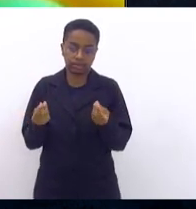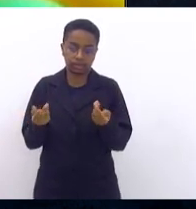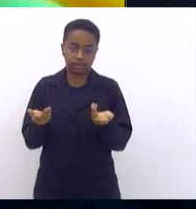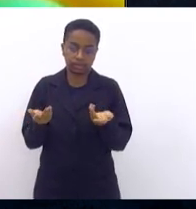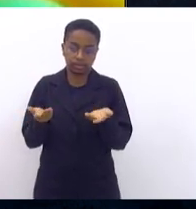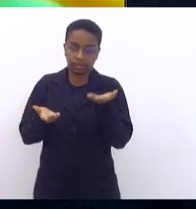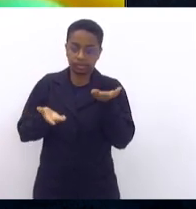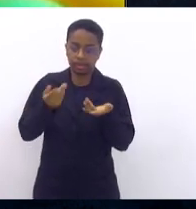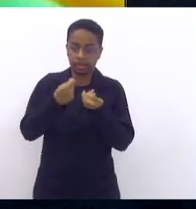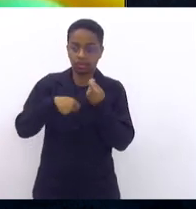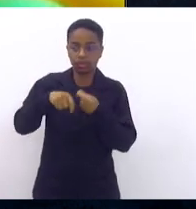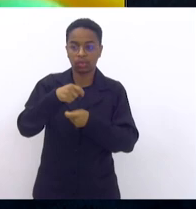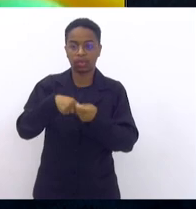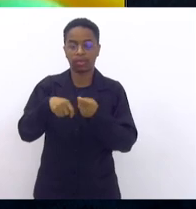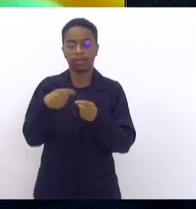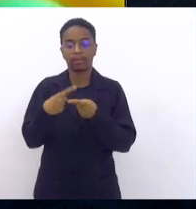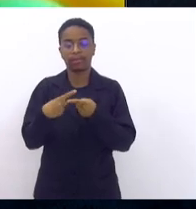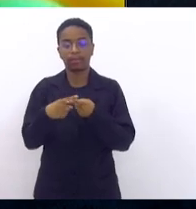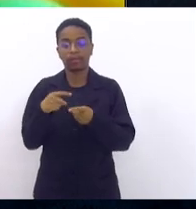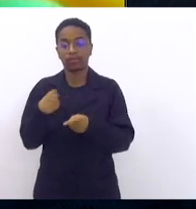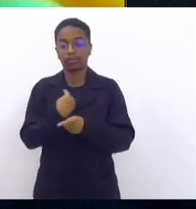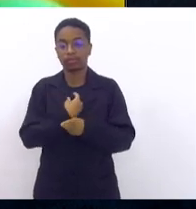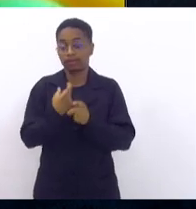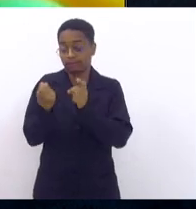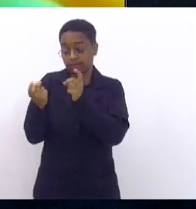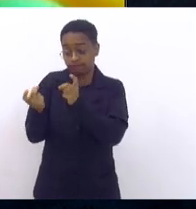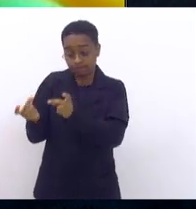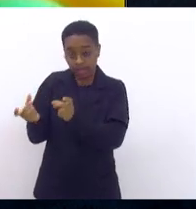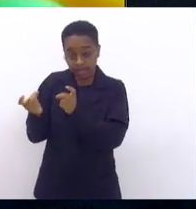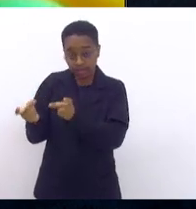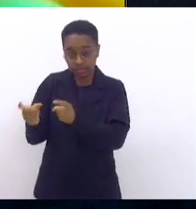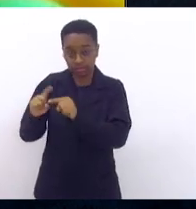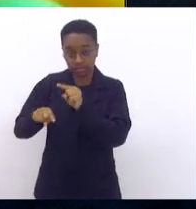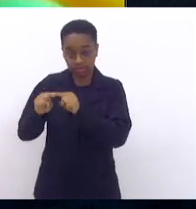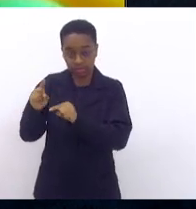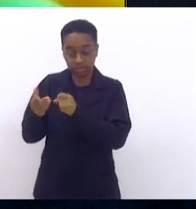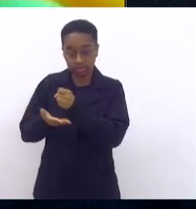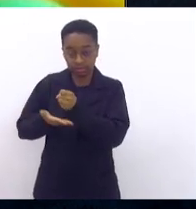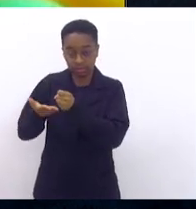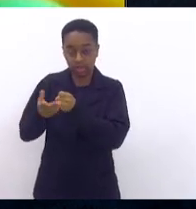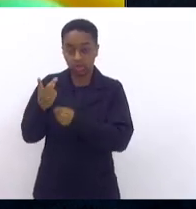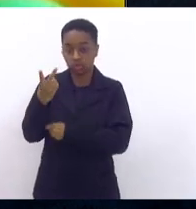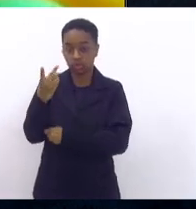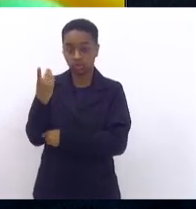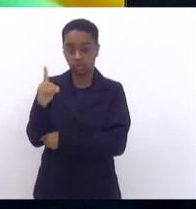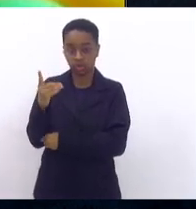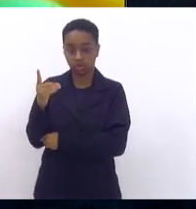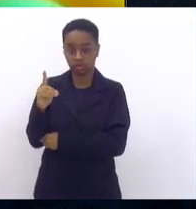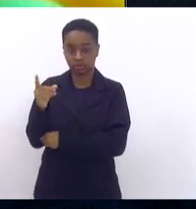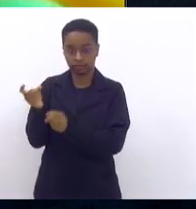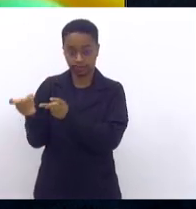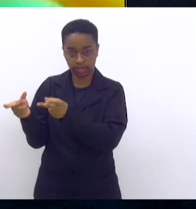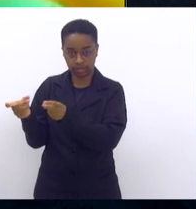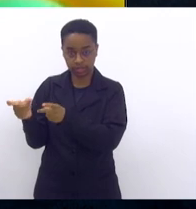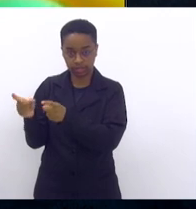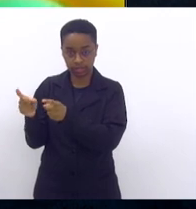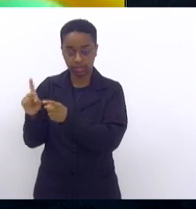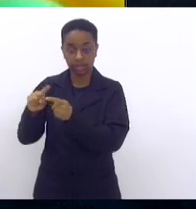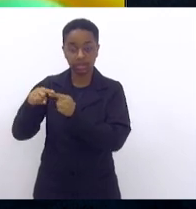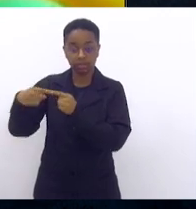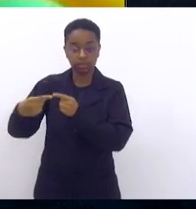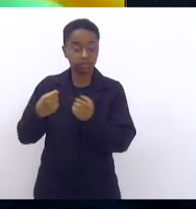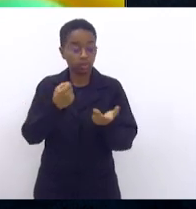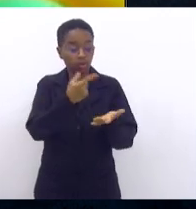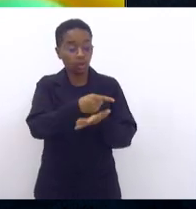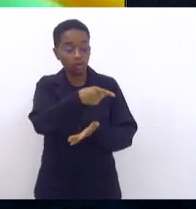Econômica a gente exporta a resina por dois dólares e vai lá importo o produto